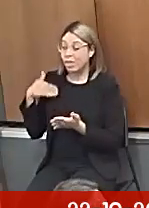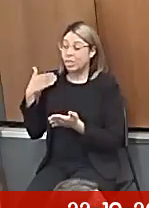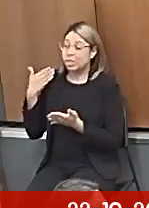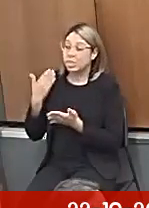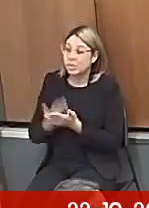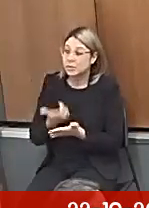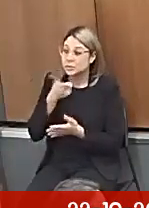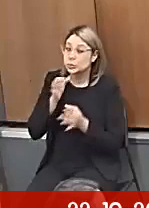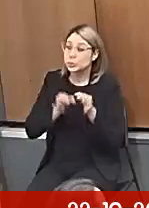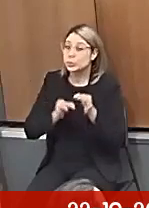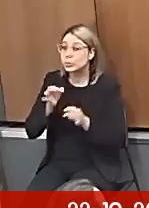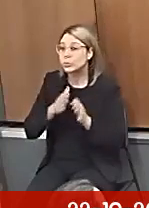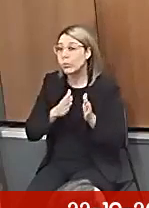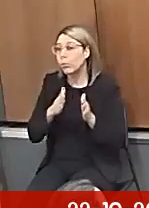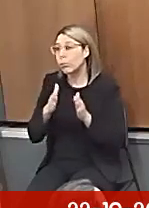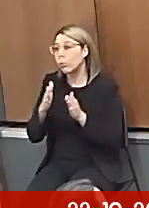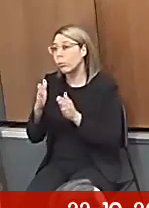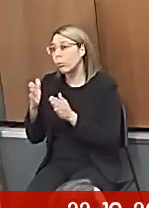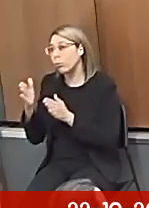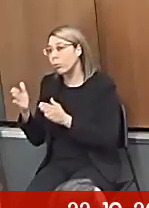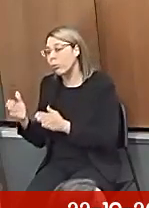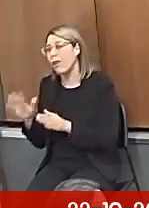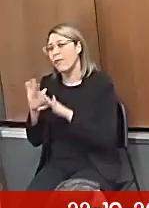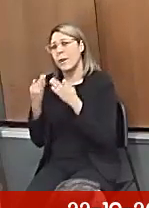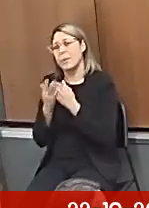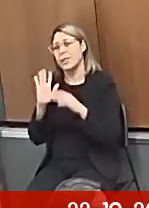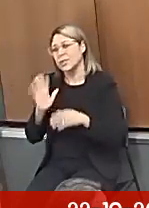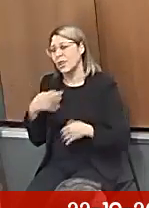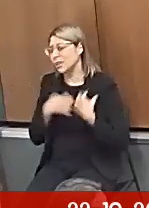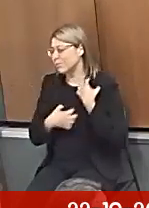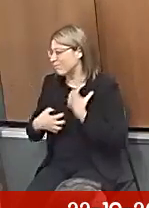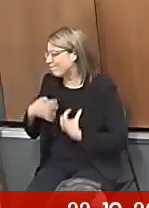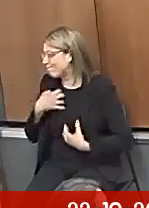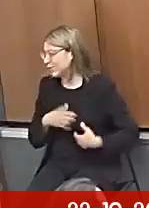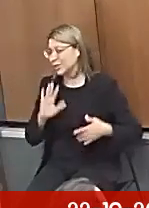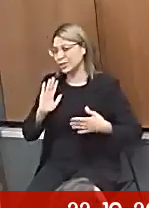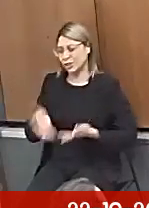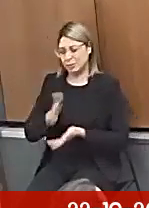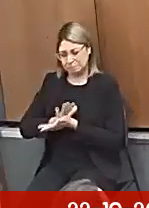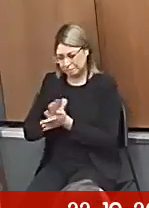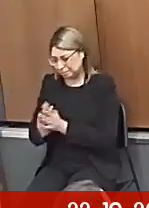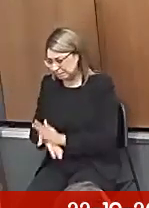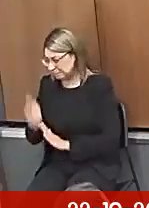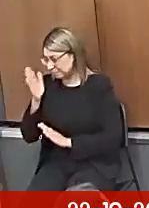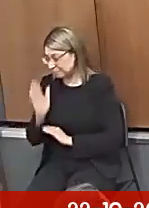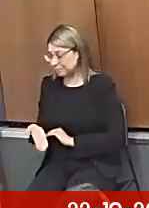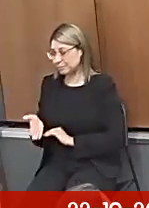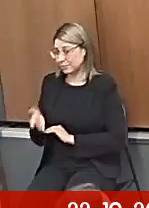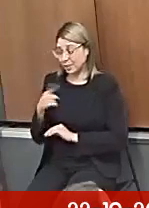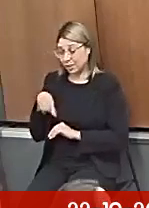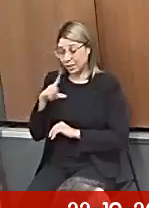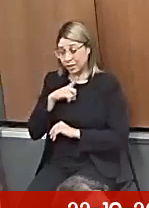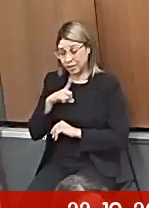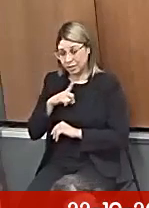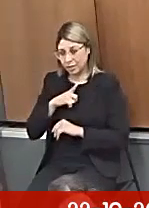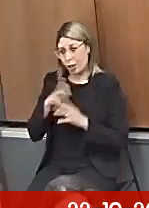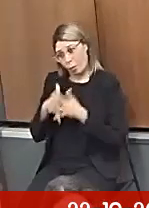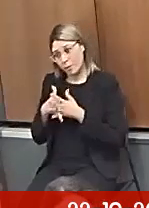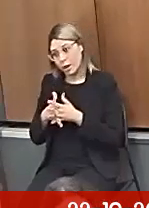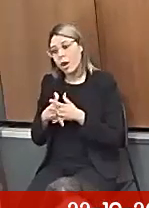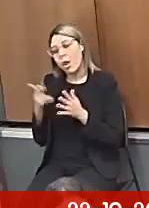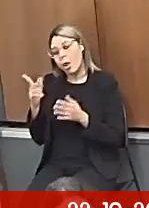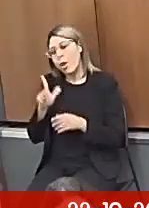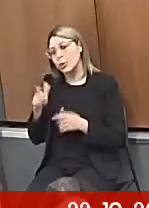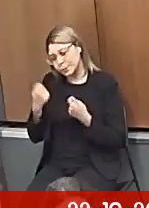ande, além de toda a exposição, a família já está fragilizada, já está maltratada. Tudo isso é muito complexo, é óbvio que isso tem